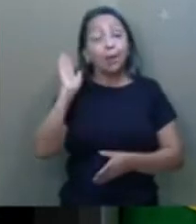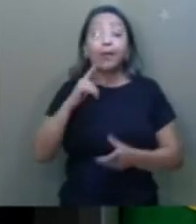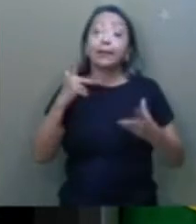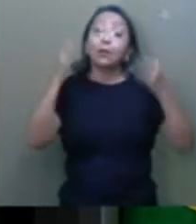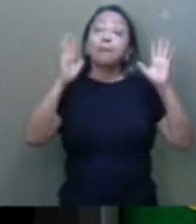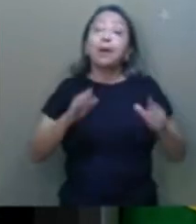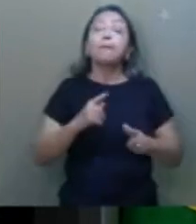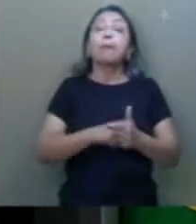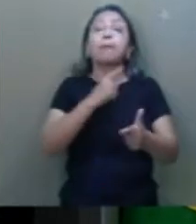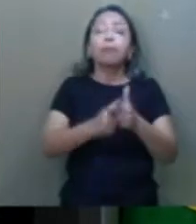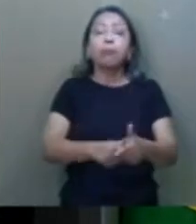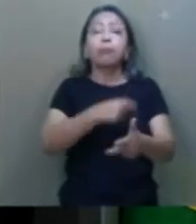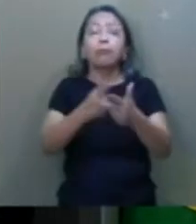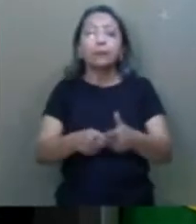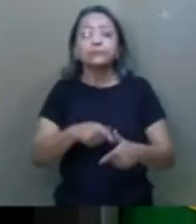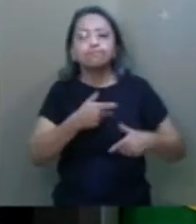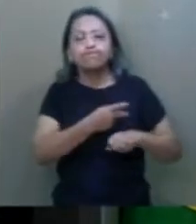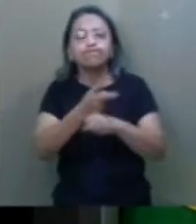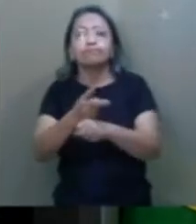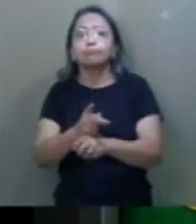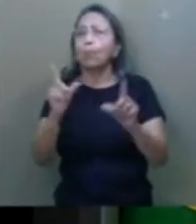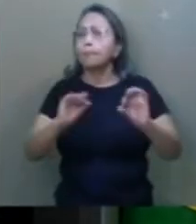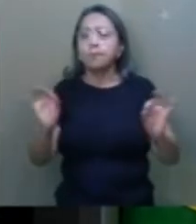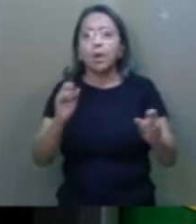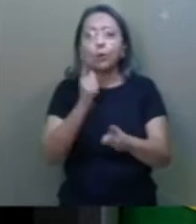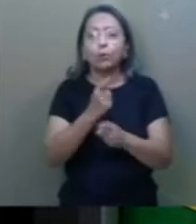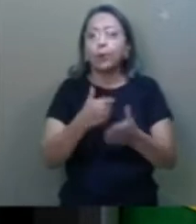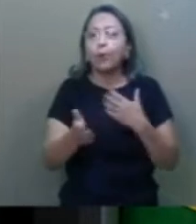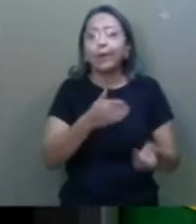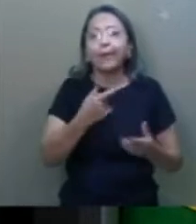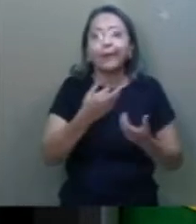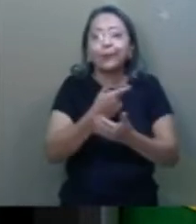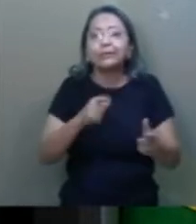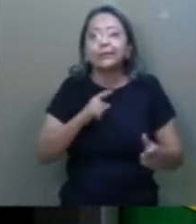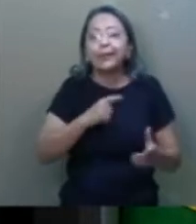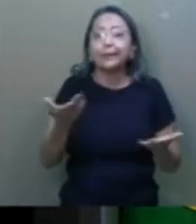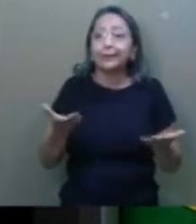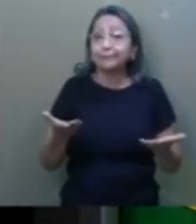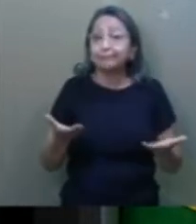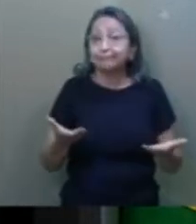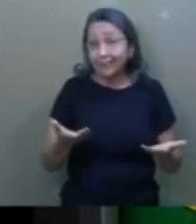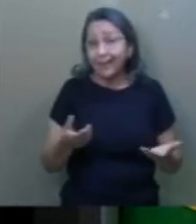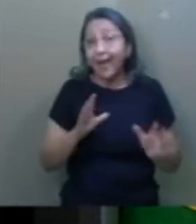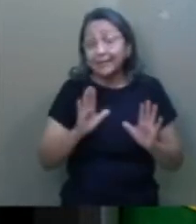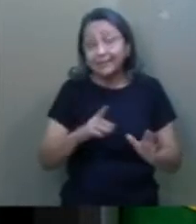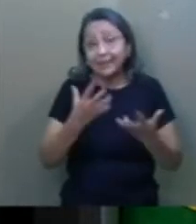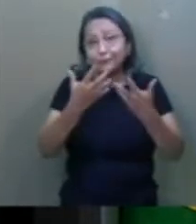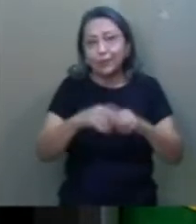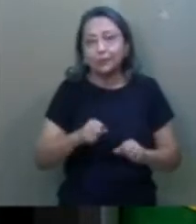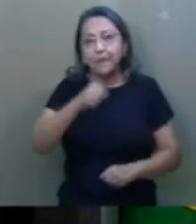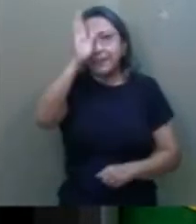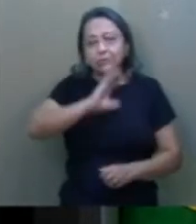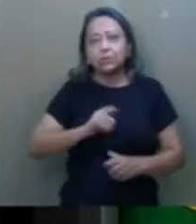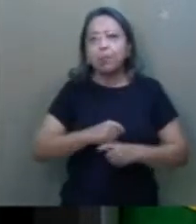porque quanto mais se busca, menos se encontra qualquer argumentação que tenha subsídio. É assim que as coisas têm funcionado. O